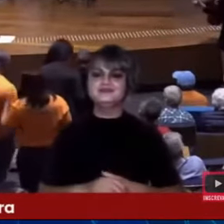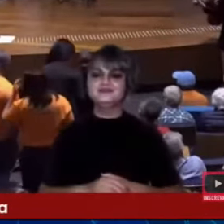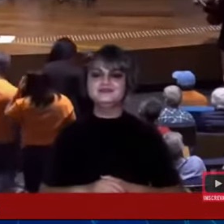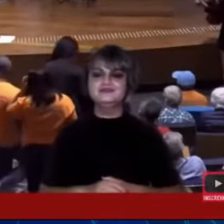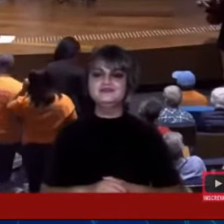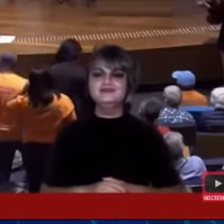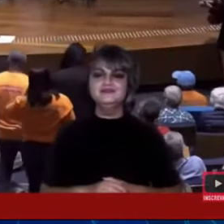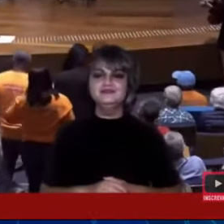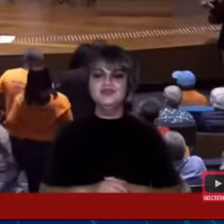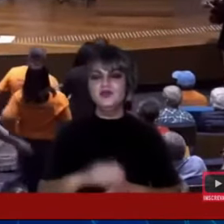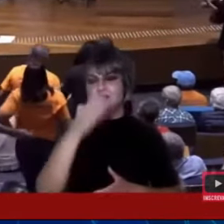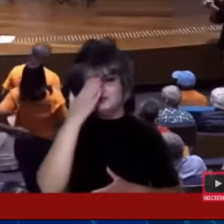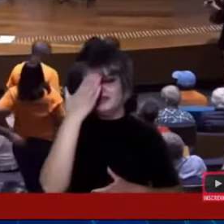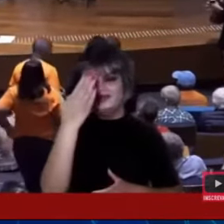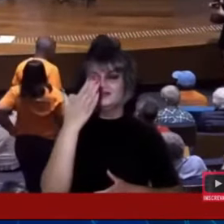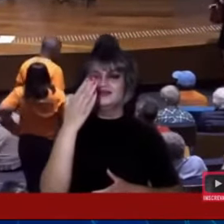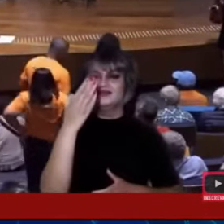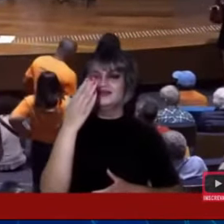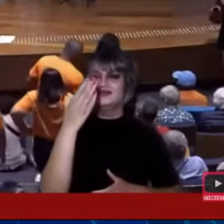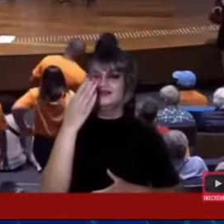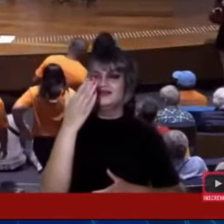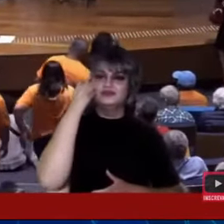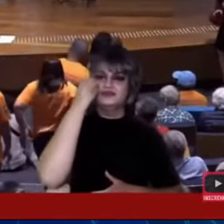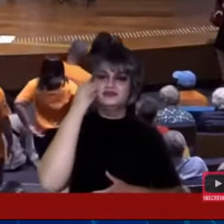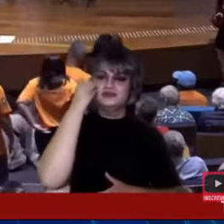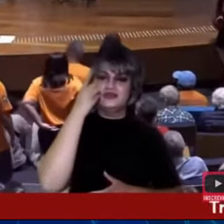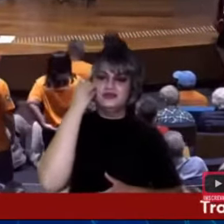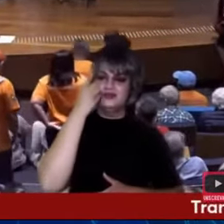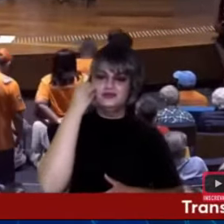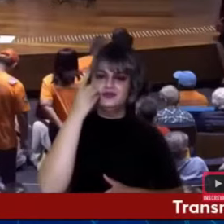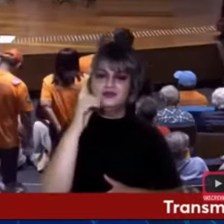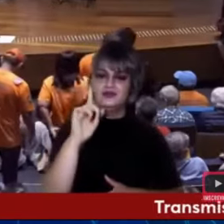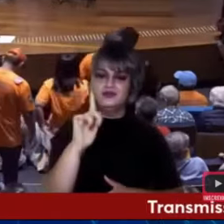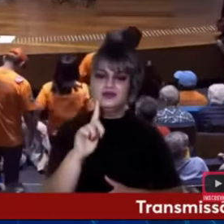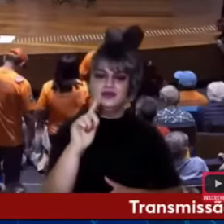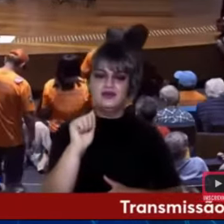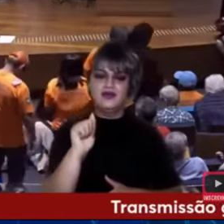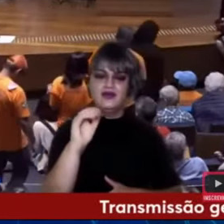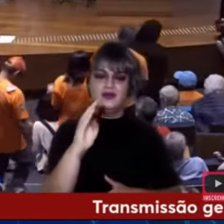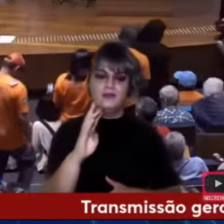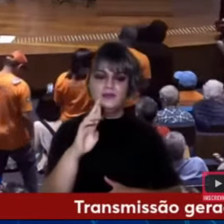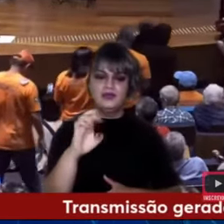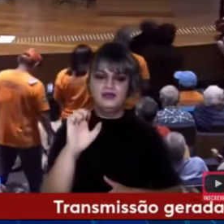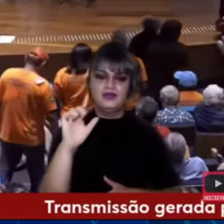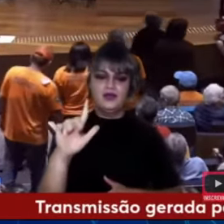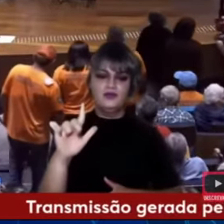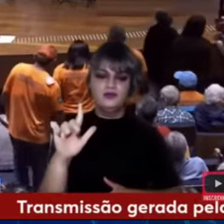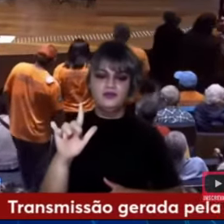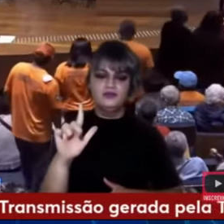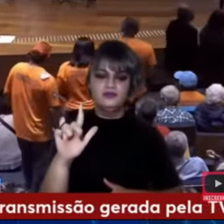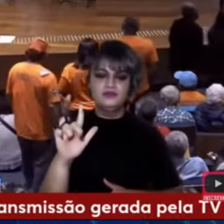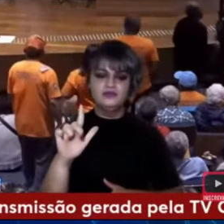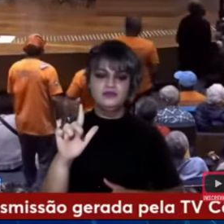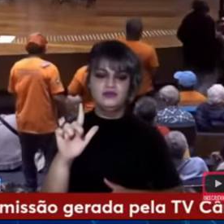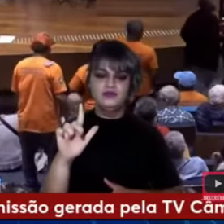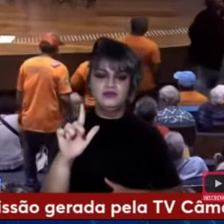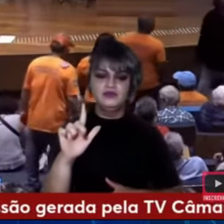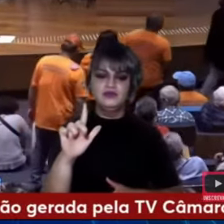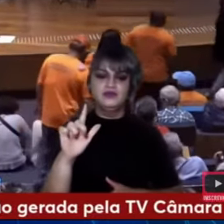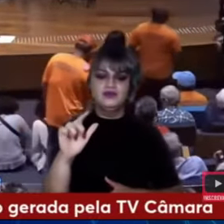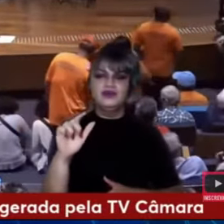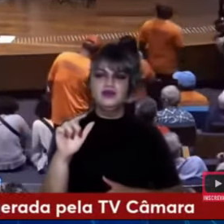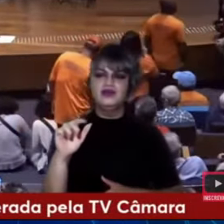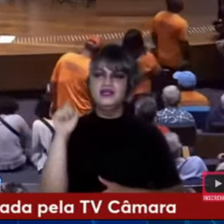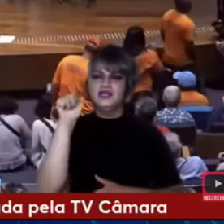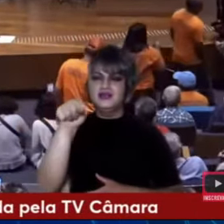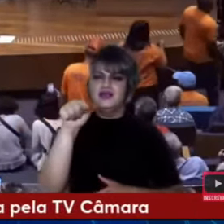Agradeço ao deputado Gabriel Magno por essa iniciativa, esse jovem